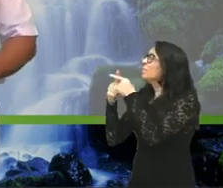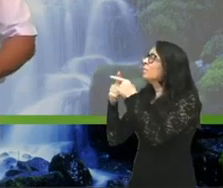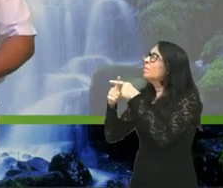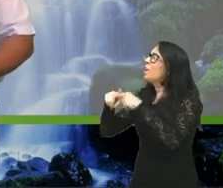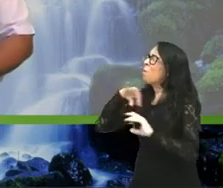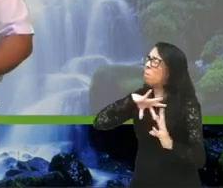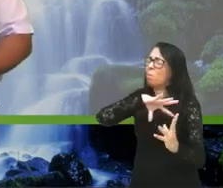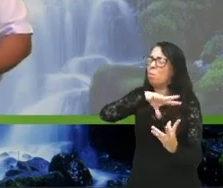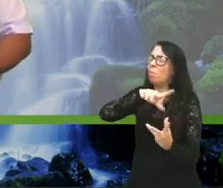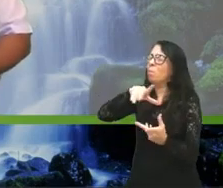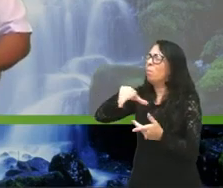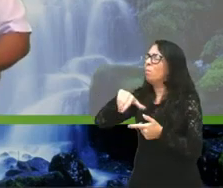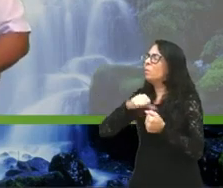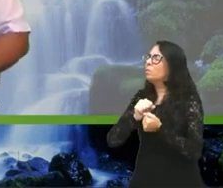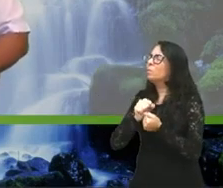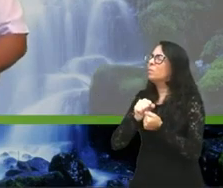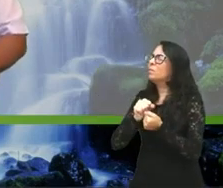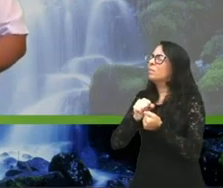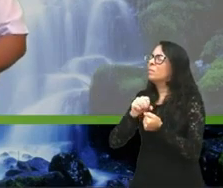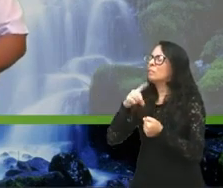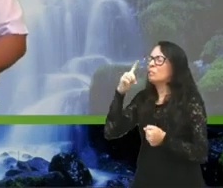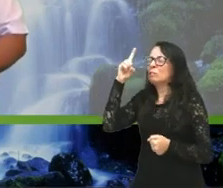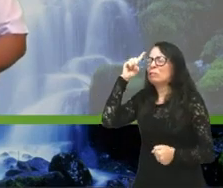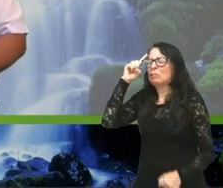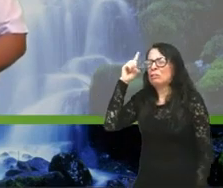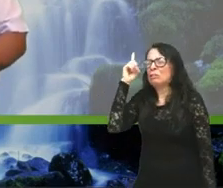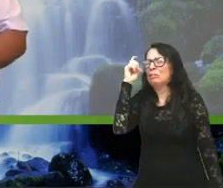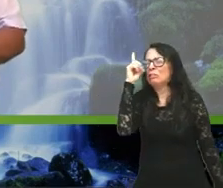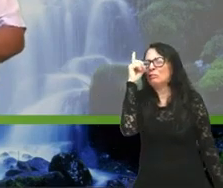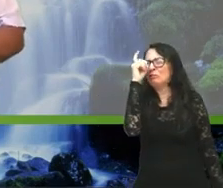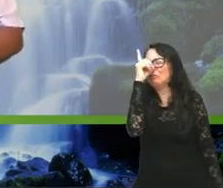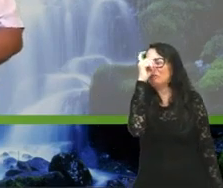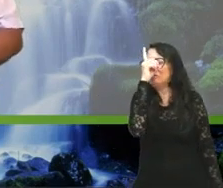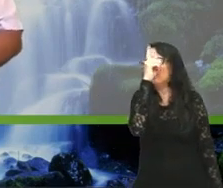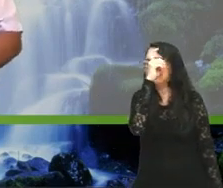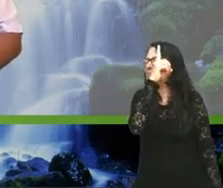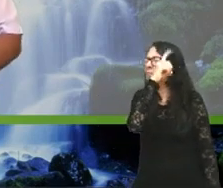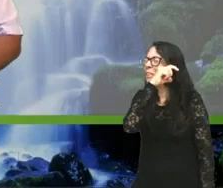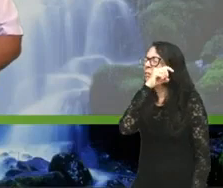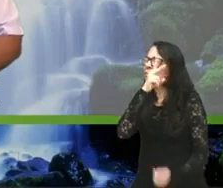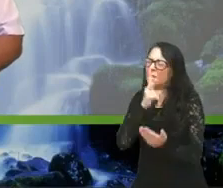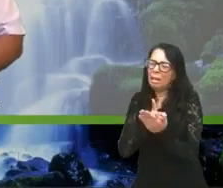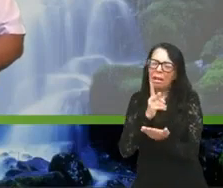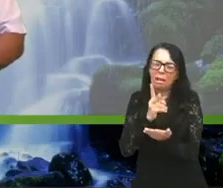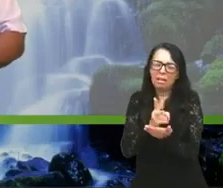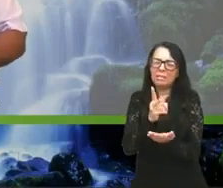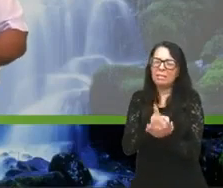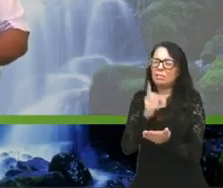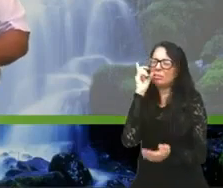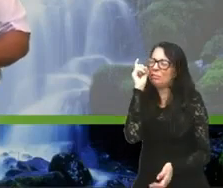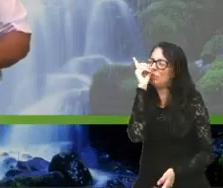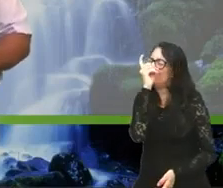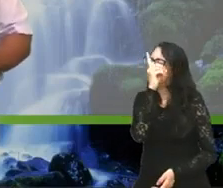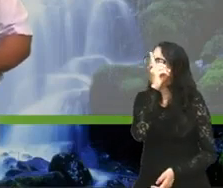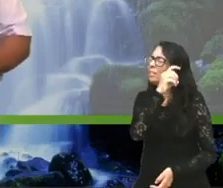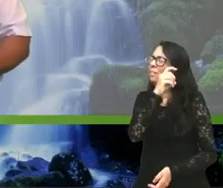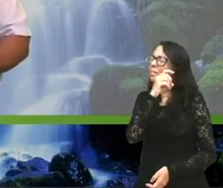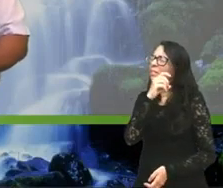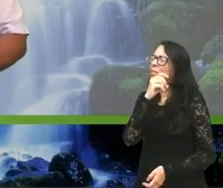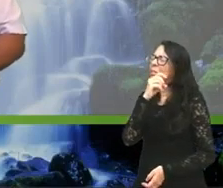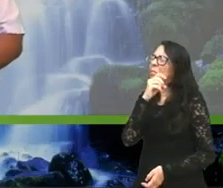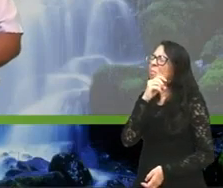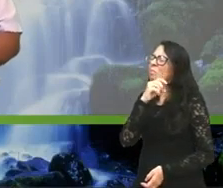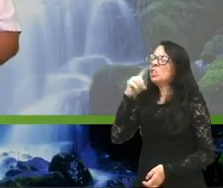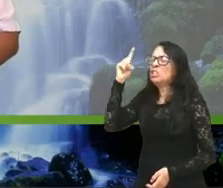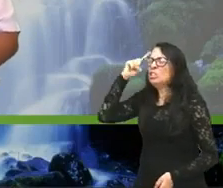Senhor. Nós esperamos em Ti e confiamos no Senhor e colocamos nossas vidas diante de Ti. E eu